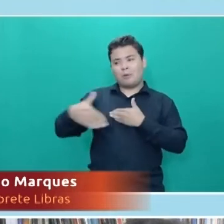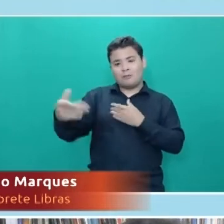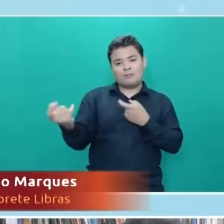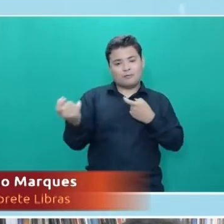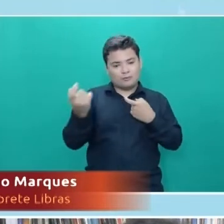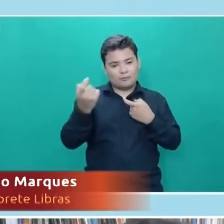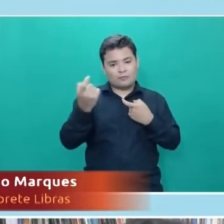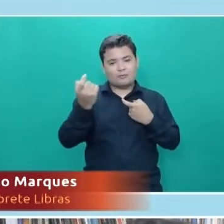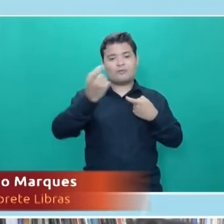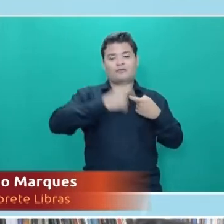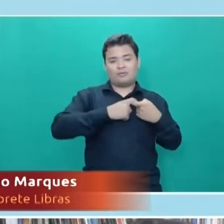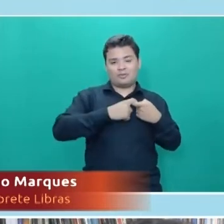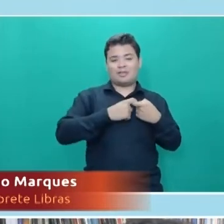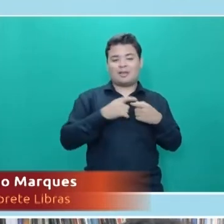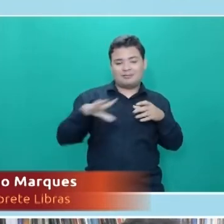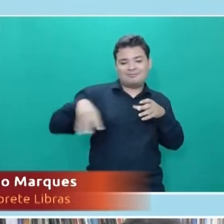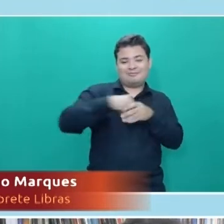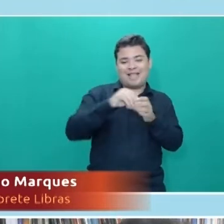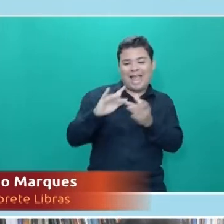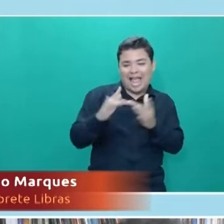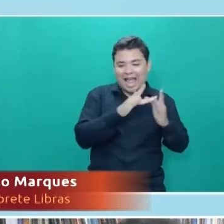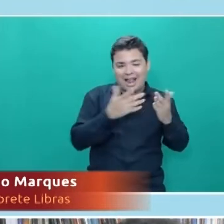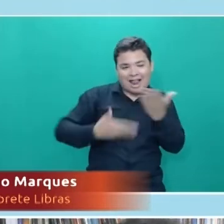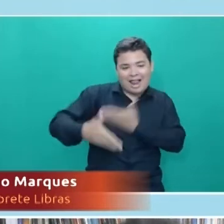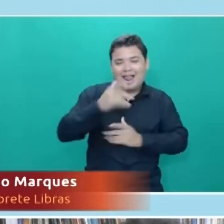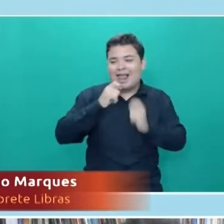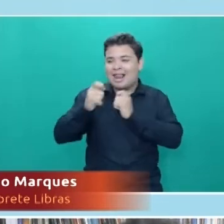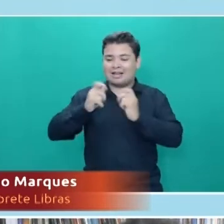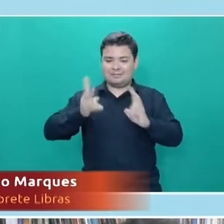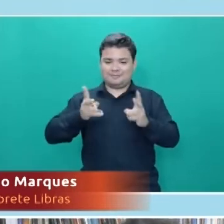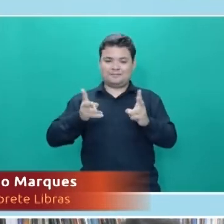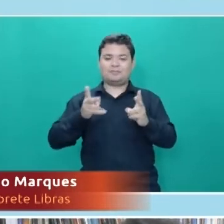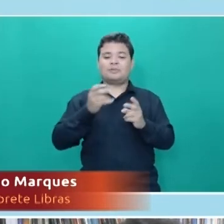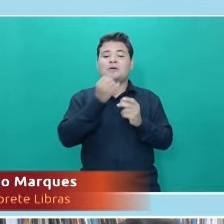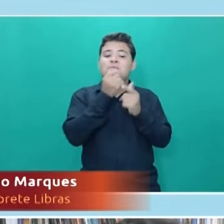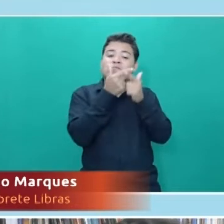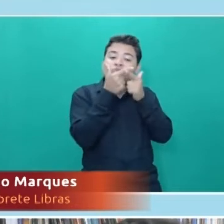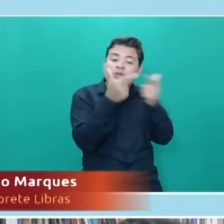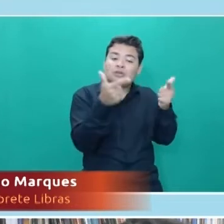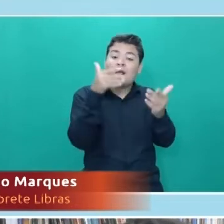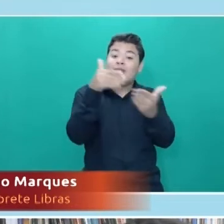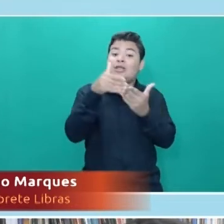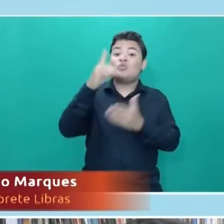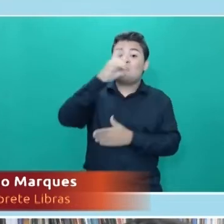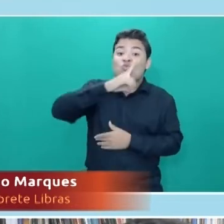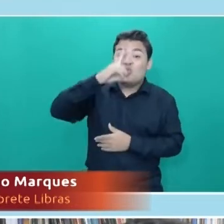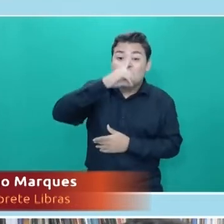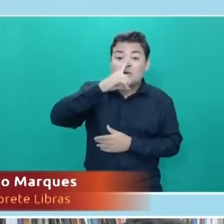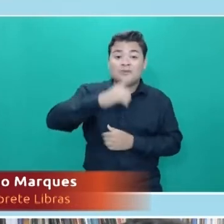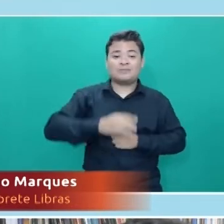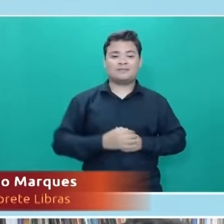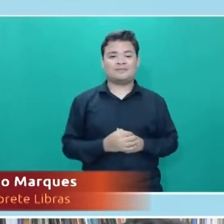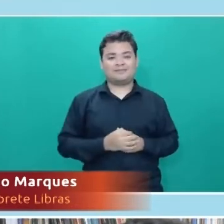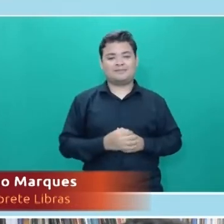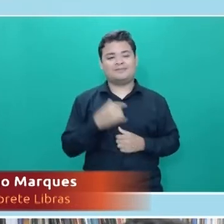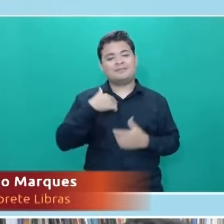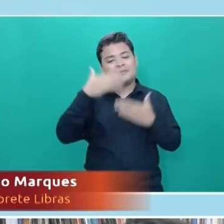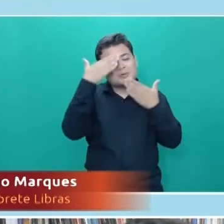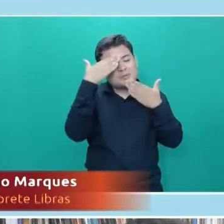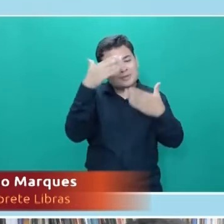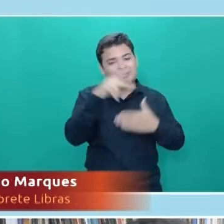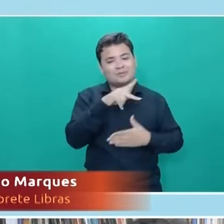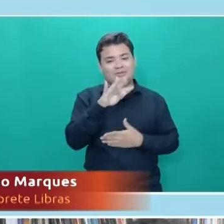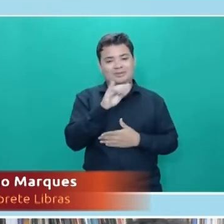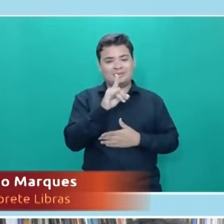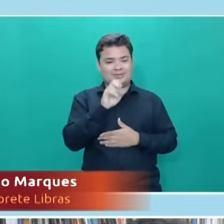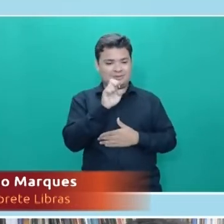parte da rede de vocês, e boa sorte até domingo. Muito obrigada, professor Tadeu, é sempre